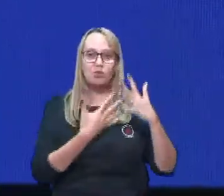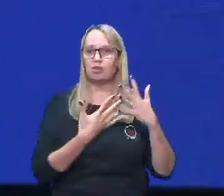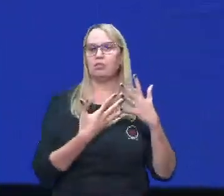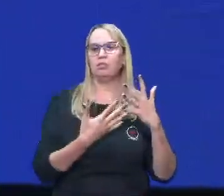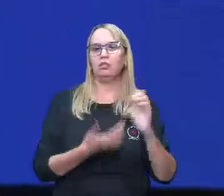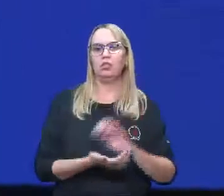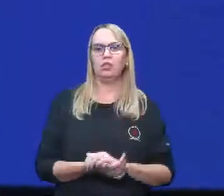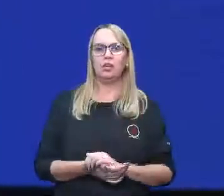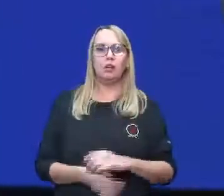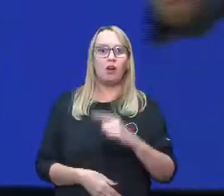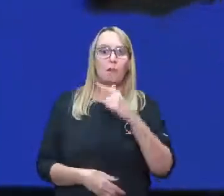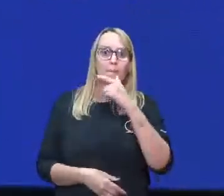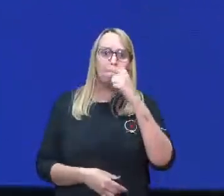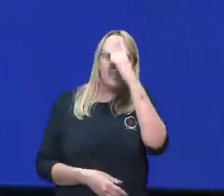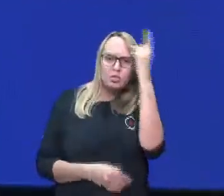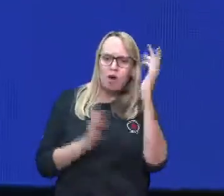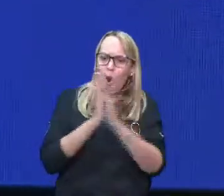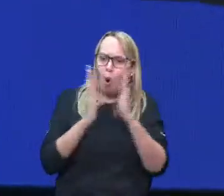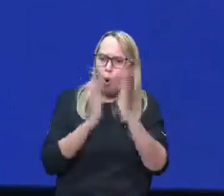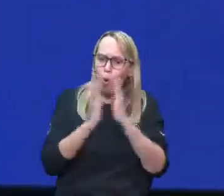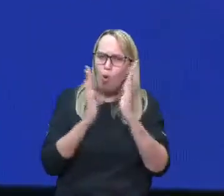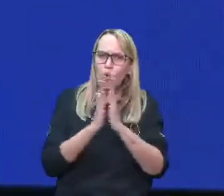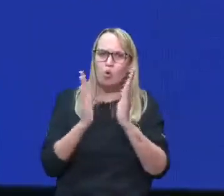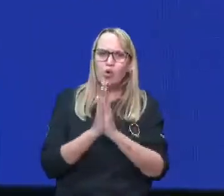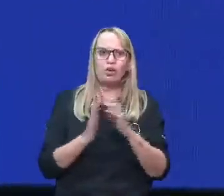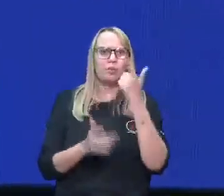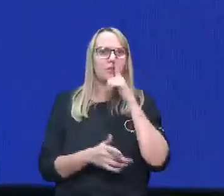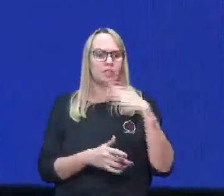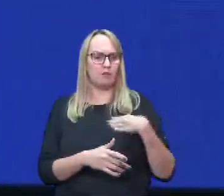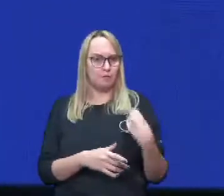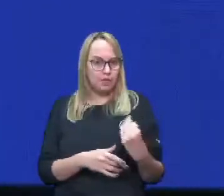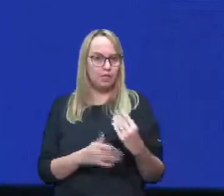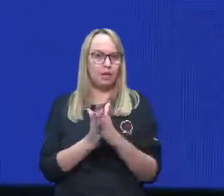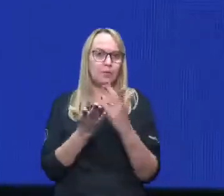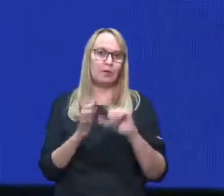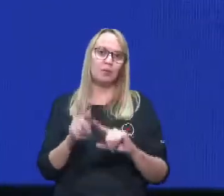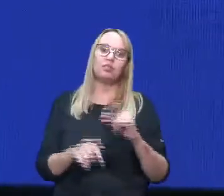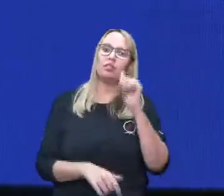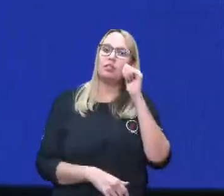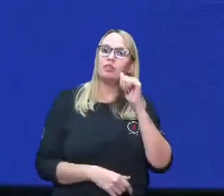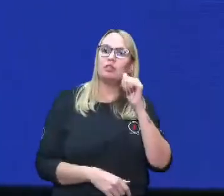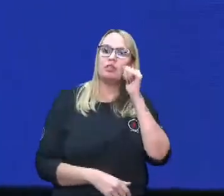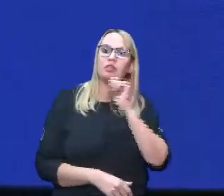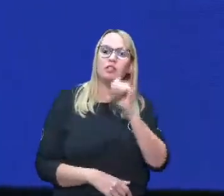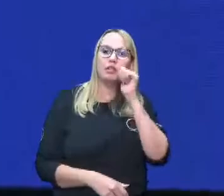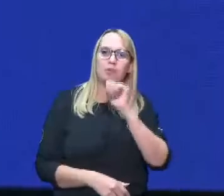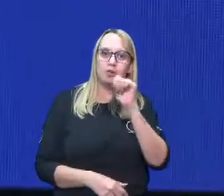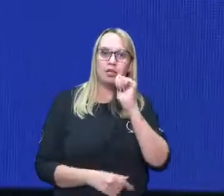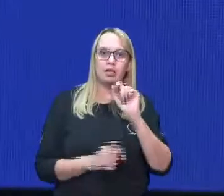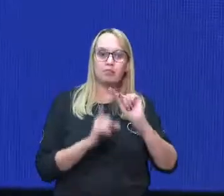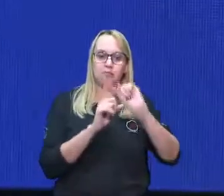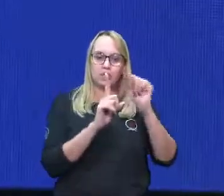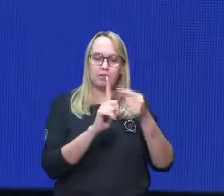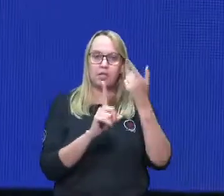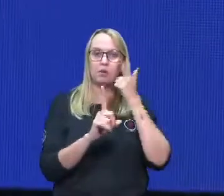cara está orando a vida toda para ter um filho. E aí a Bíblia diz que quando ela fica grávida, fica escondida